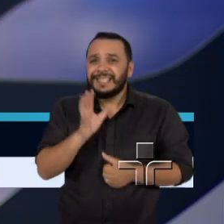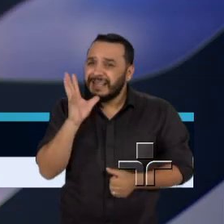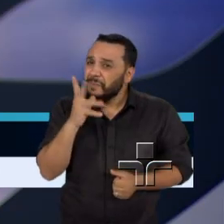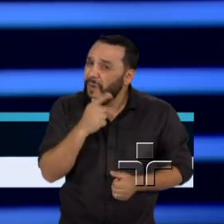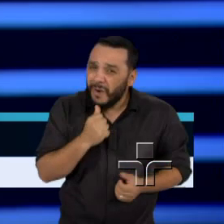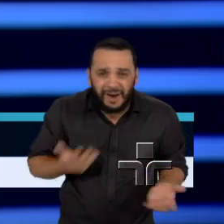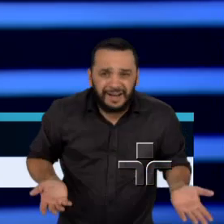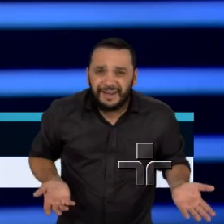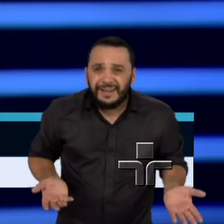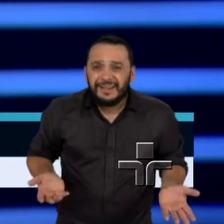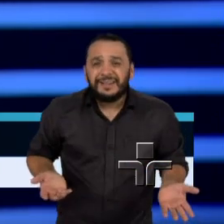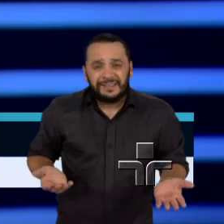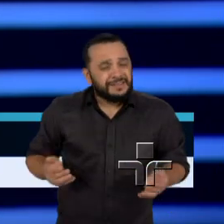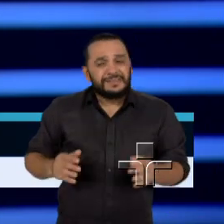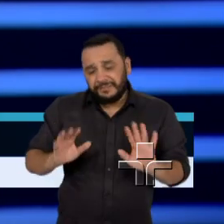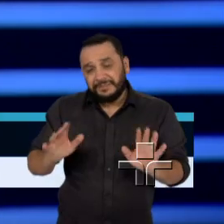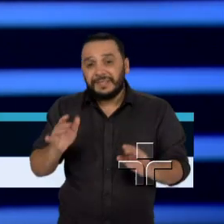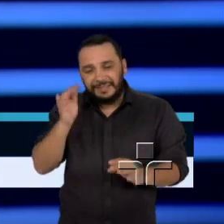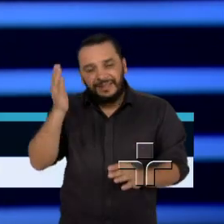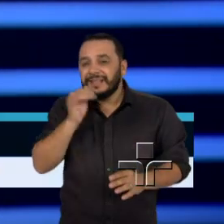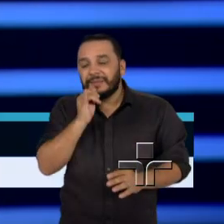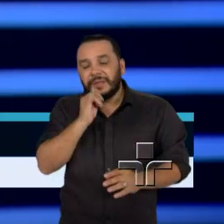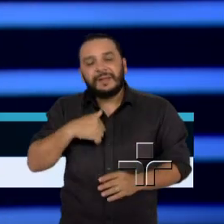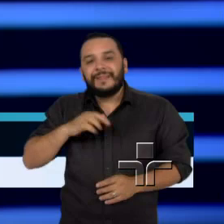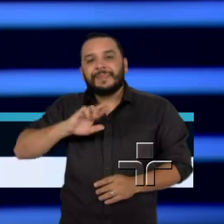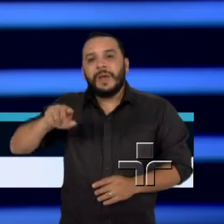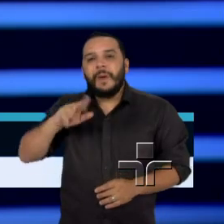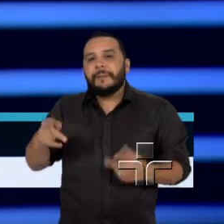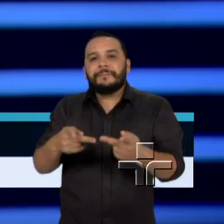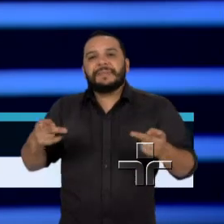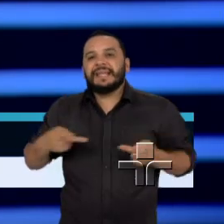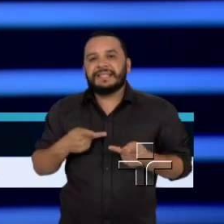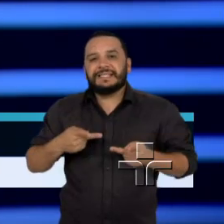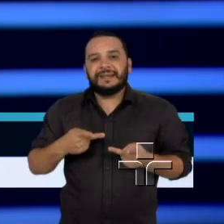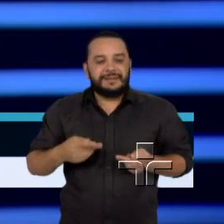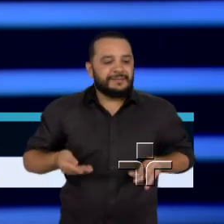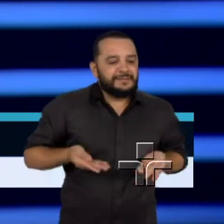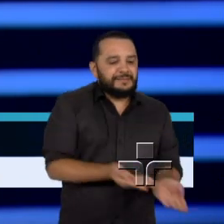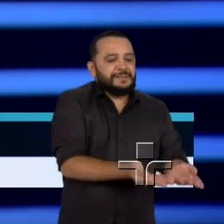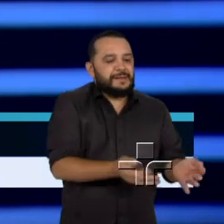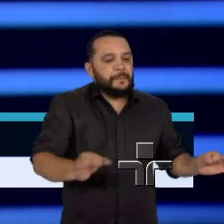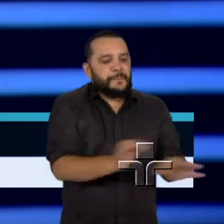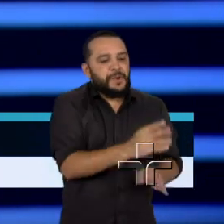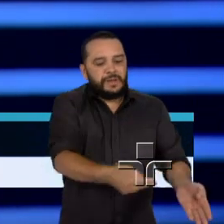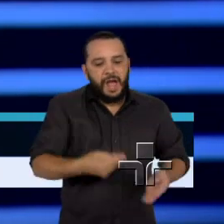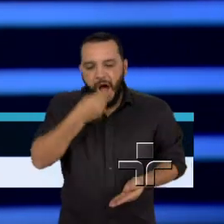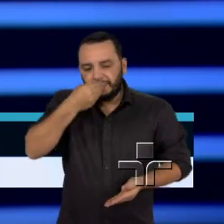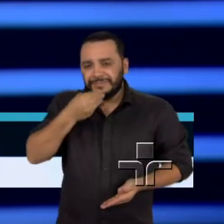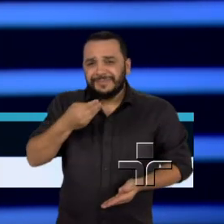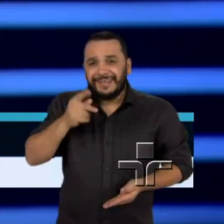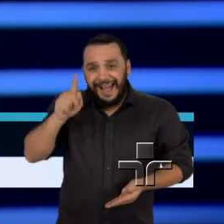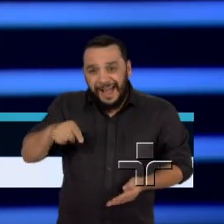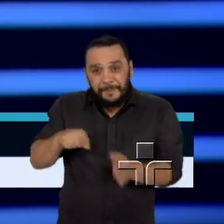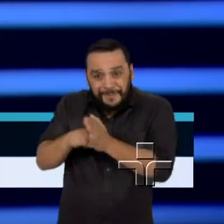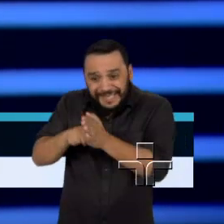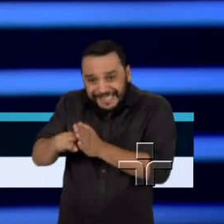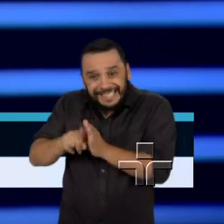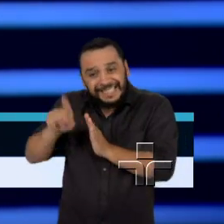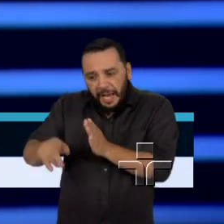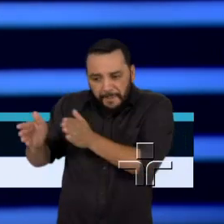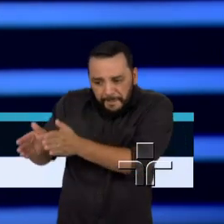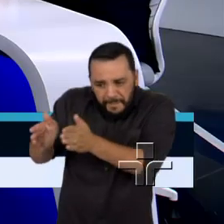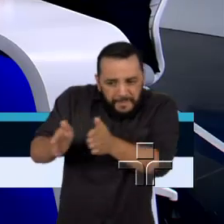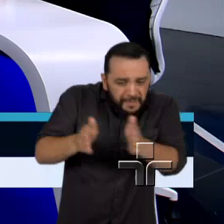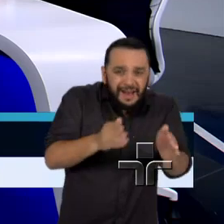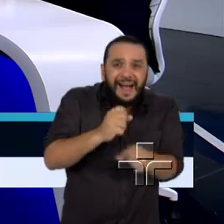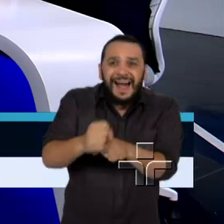pizza, tá certo? Que guarda lá, amanhã tira. Você está falando de um processo de maturação de longo prazo. Então, assim, é um dano enorme. Agora,